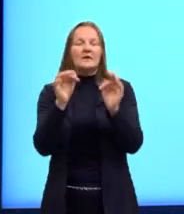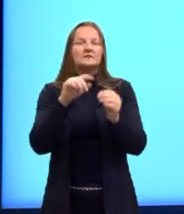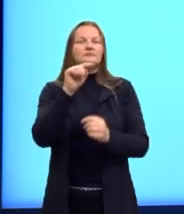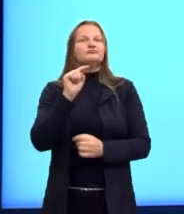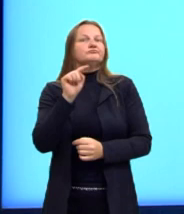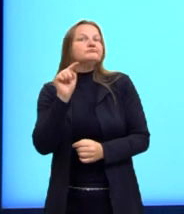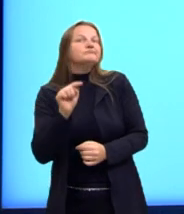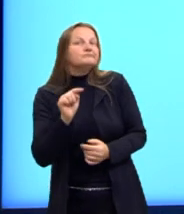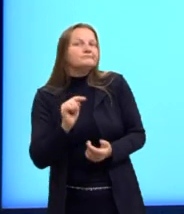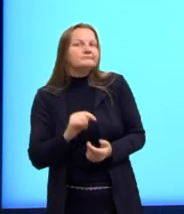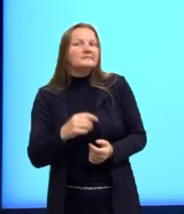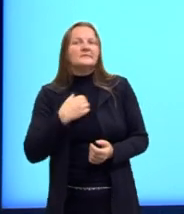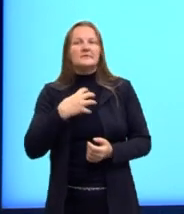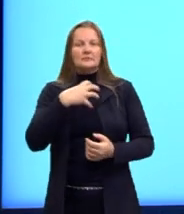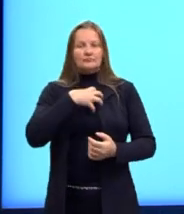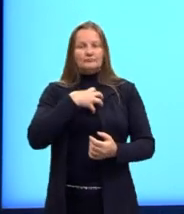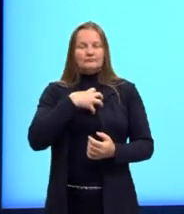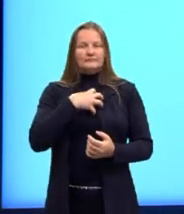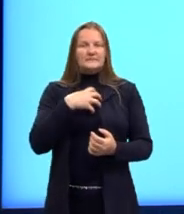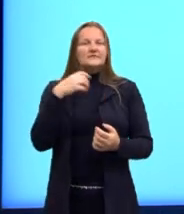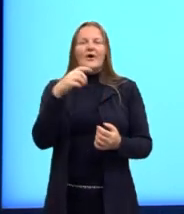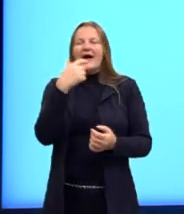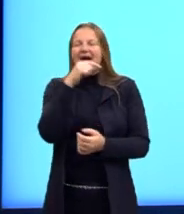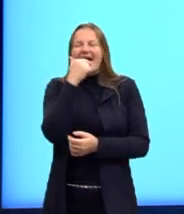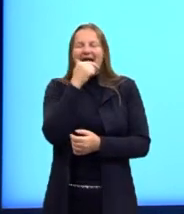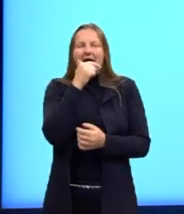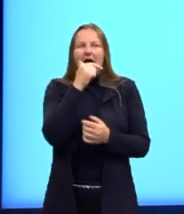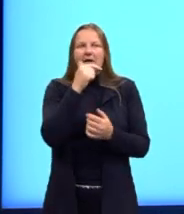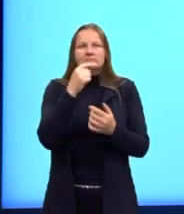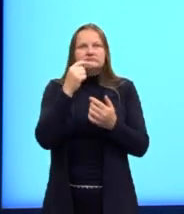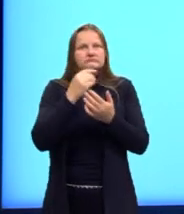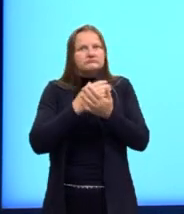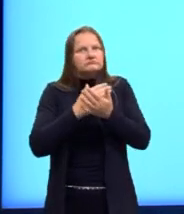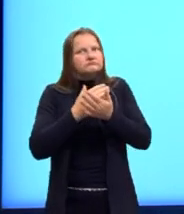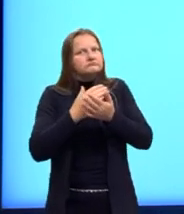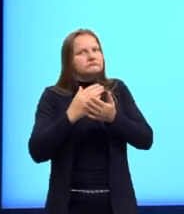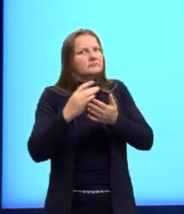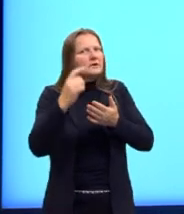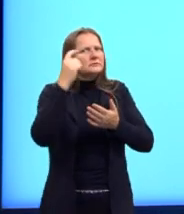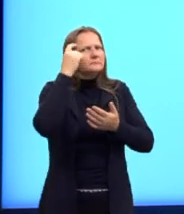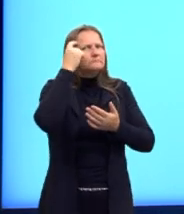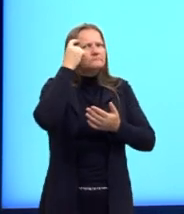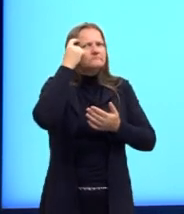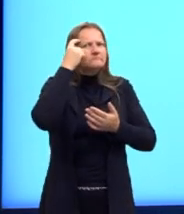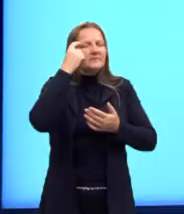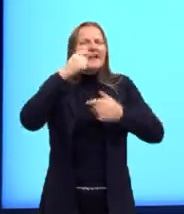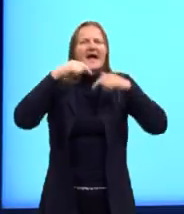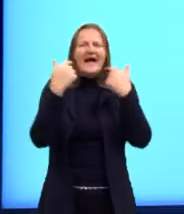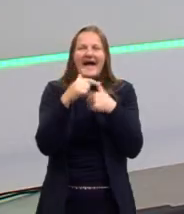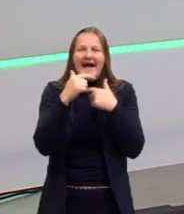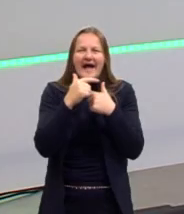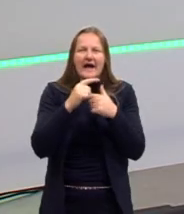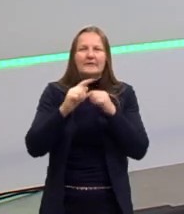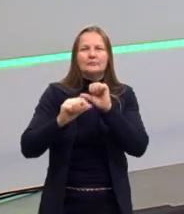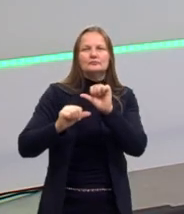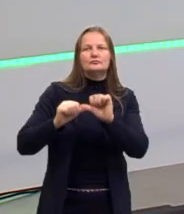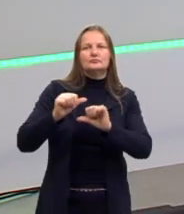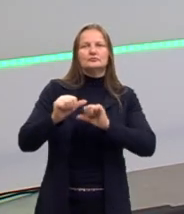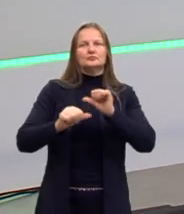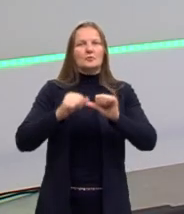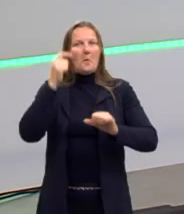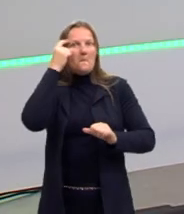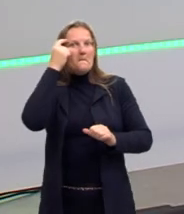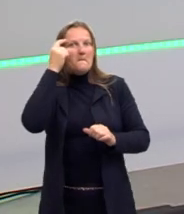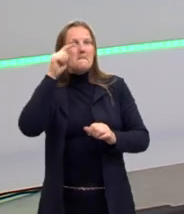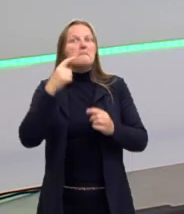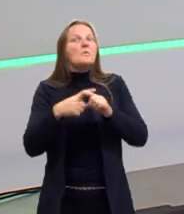onde não podemos apenas rir mas começamos a nos questionar porque estamos rindo